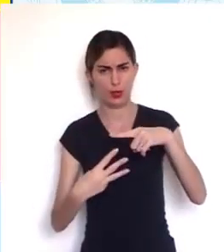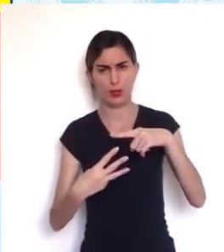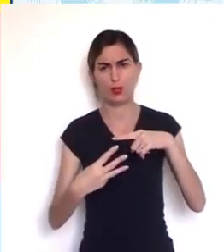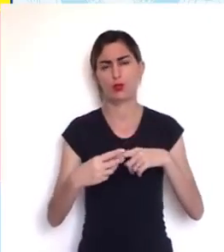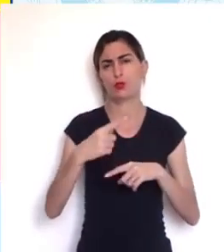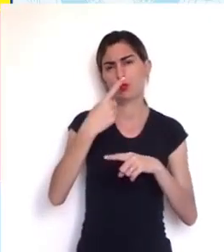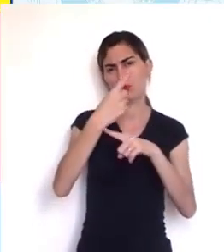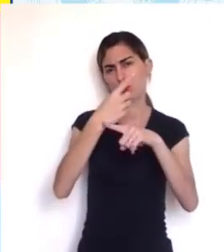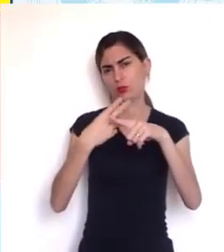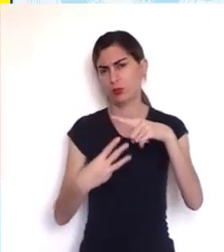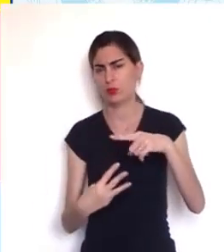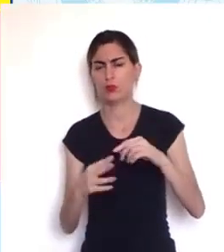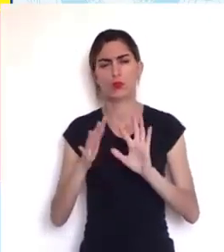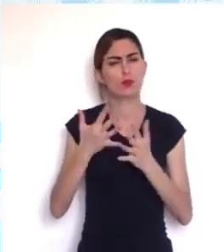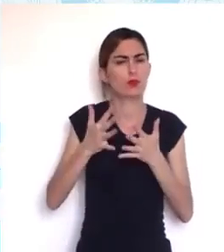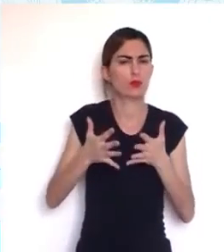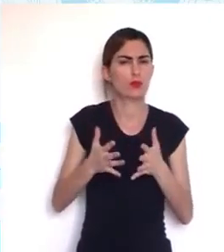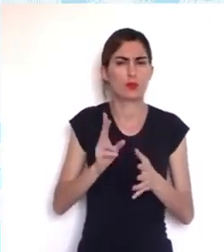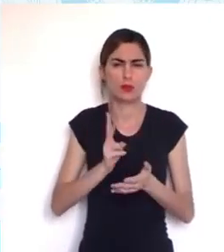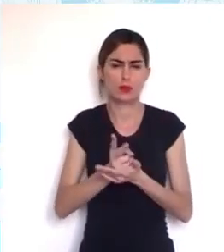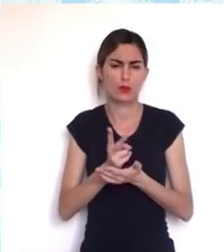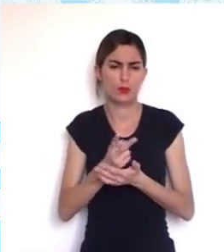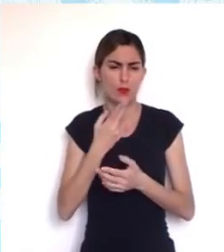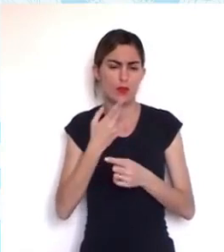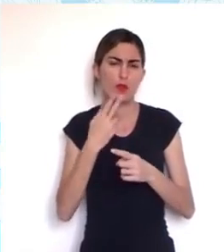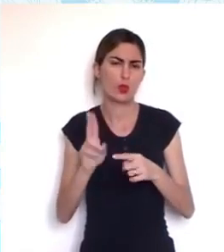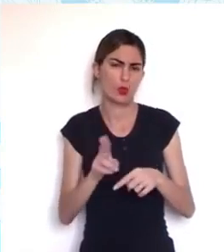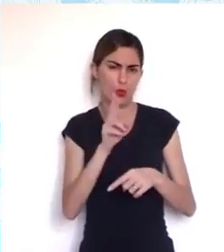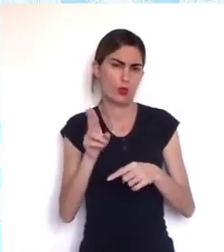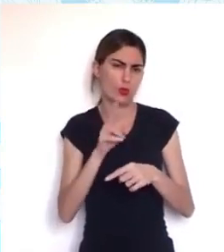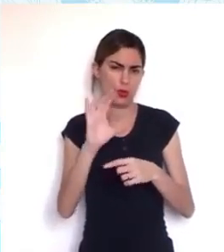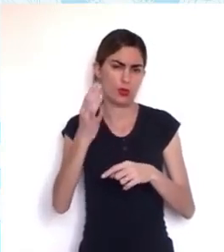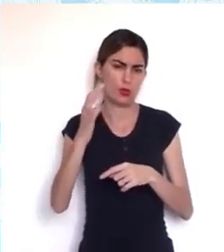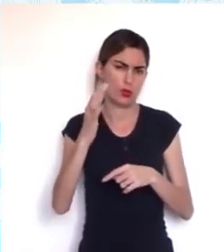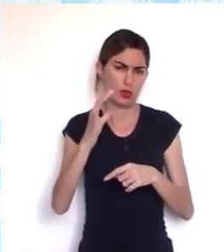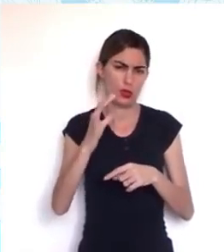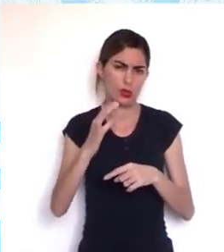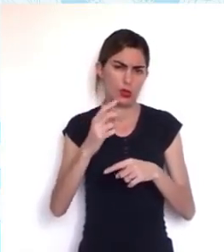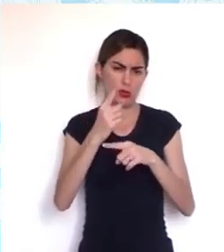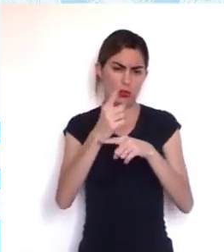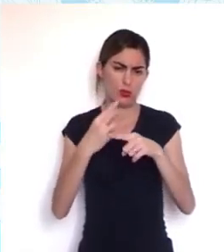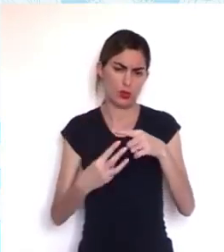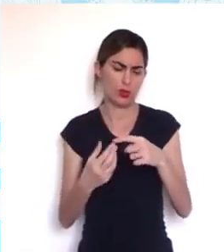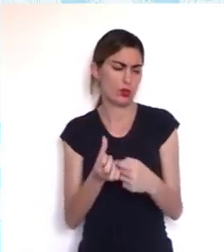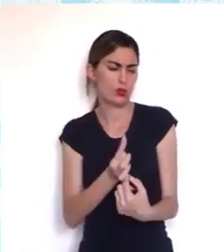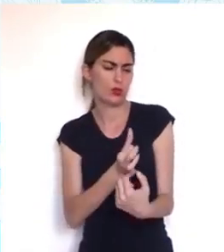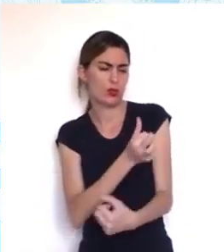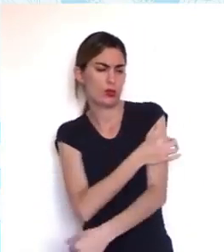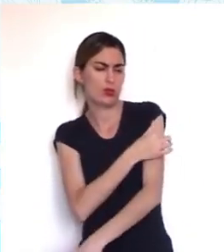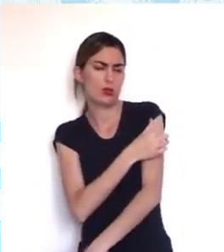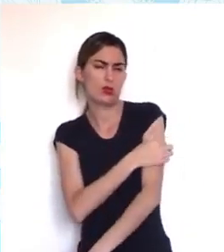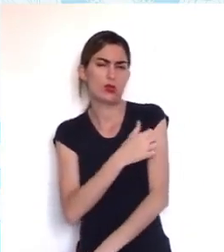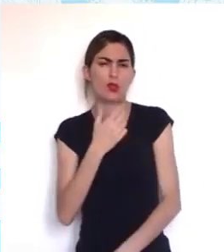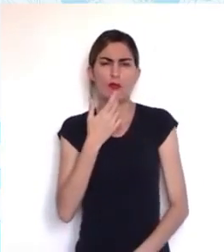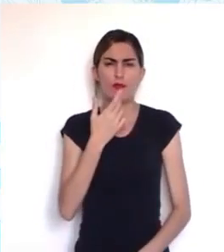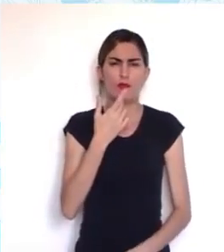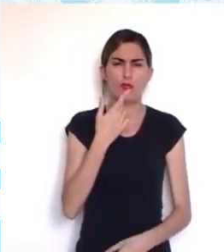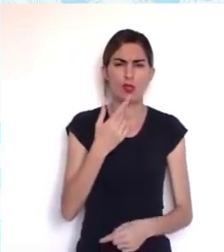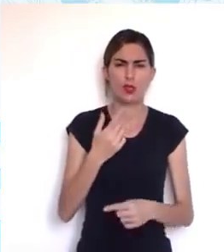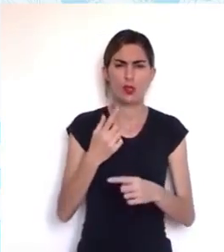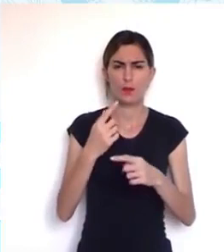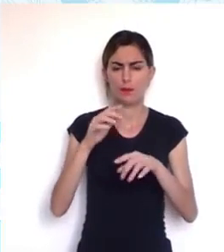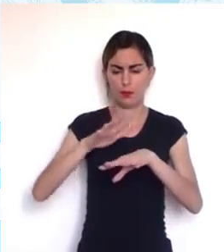1/3, né? Toda vez quando eu estou com meus alunos de ciências do 6º ano e vou falar um